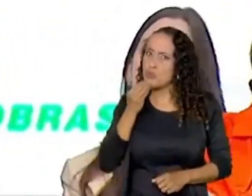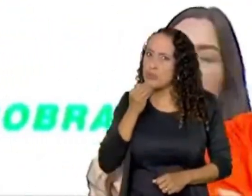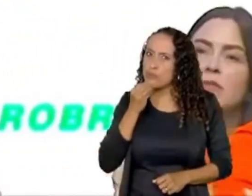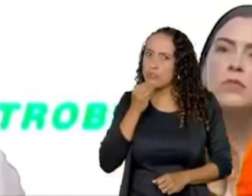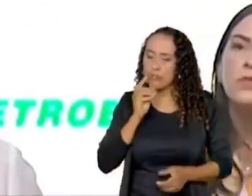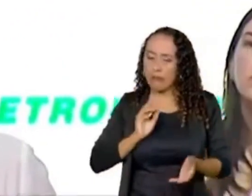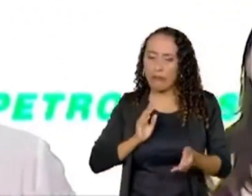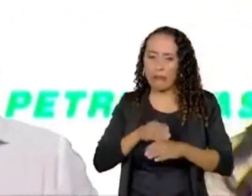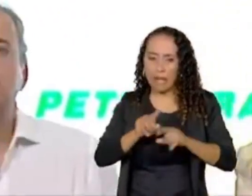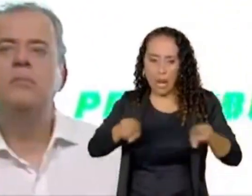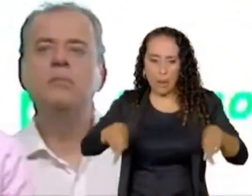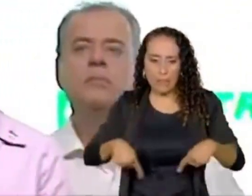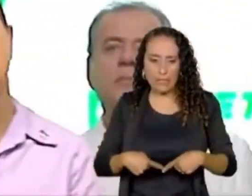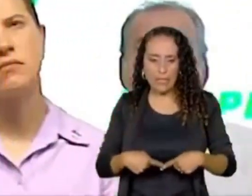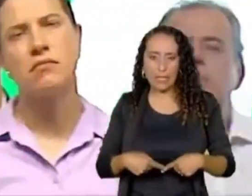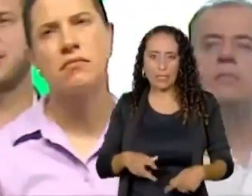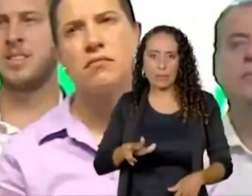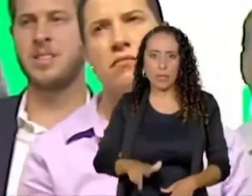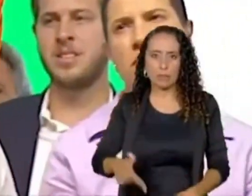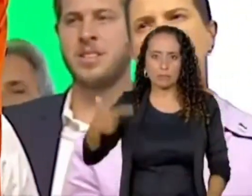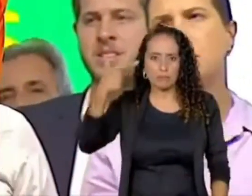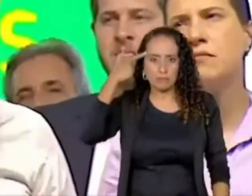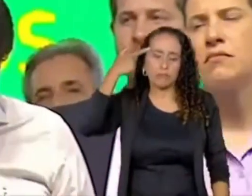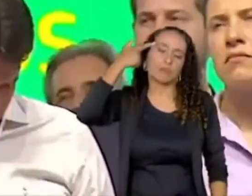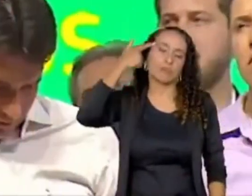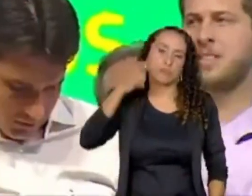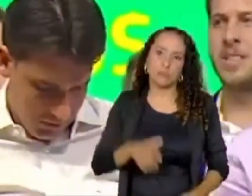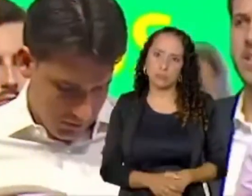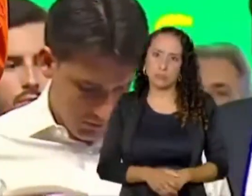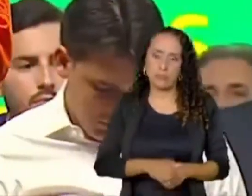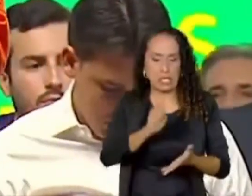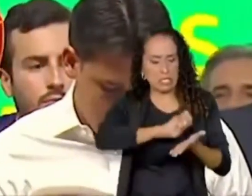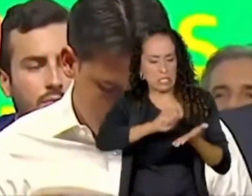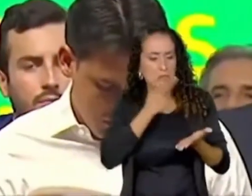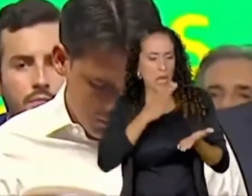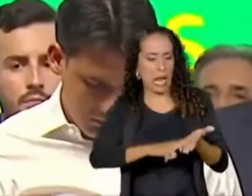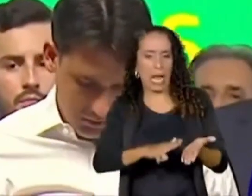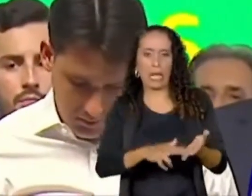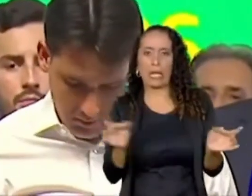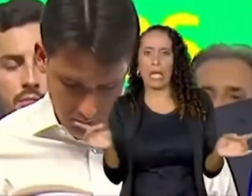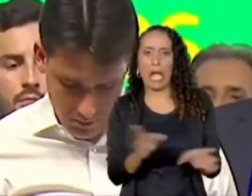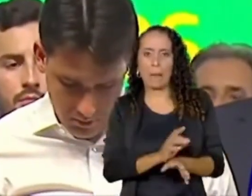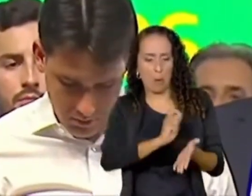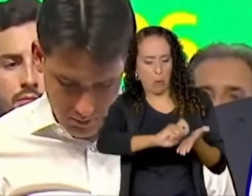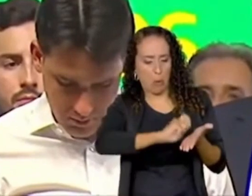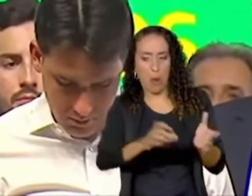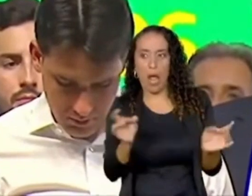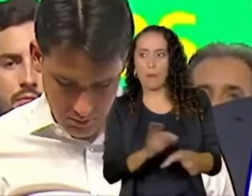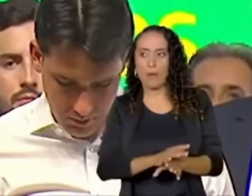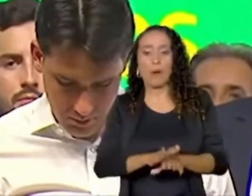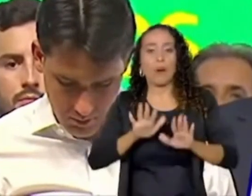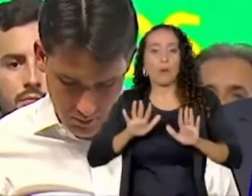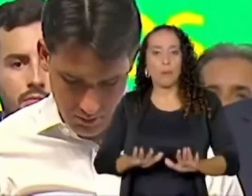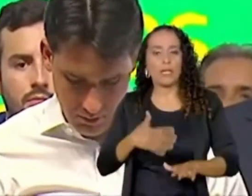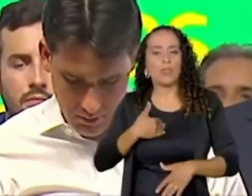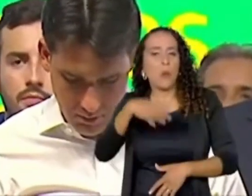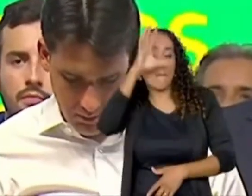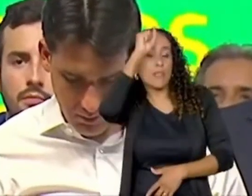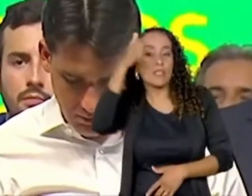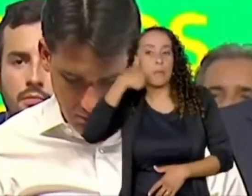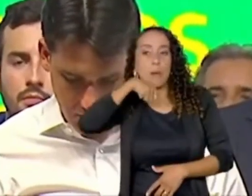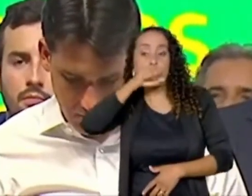sala, ter dado um tiro na cabeça, escrever uma carta e falar, acabou. Mas eu aprendi com a minha